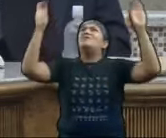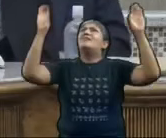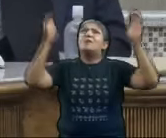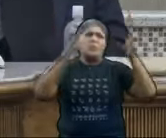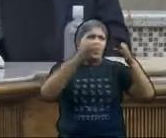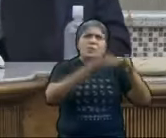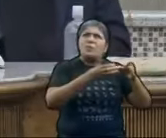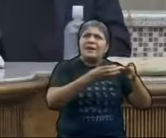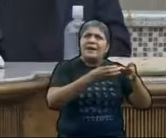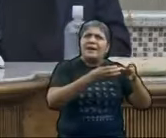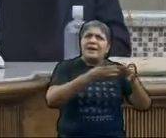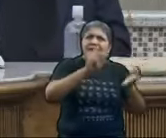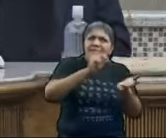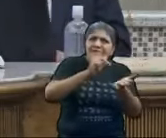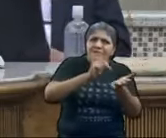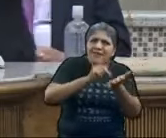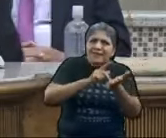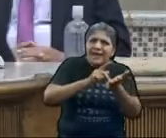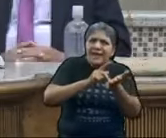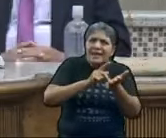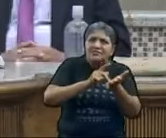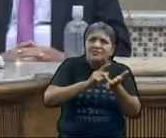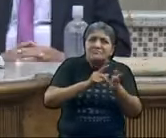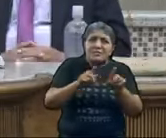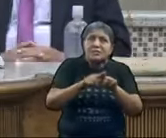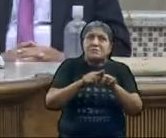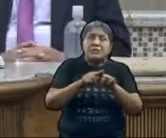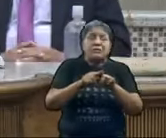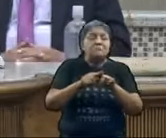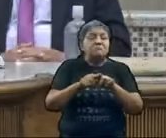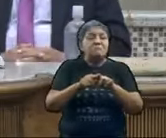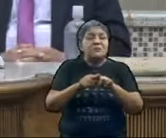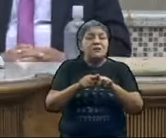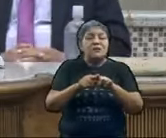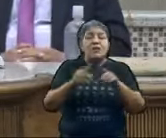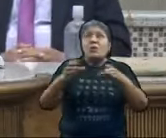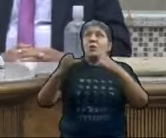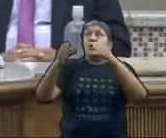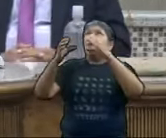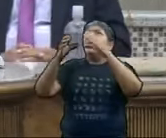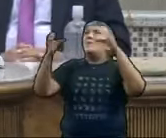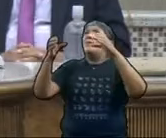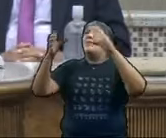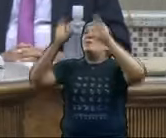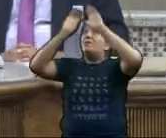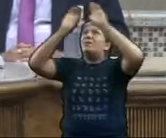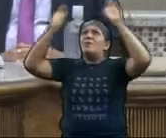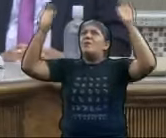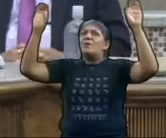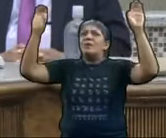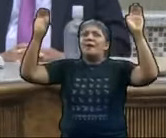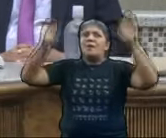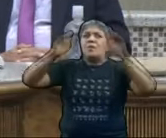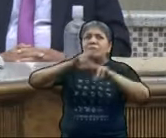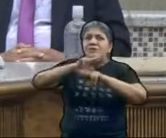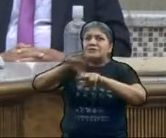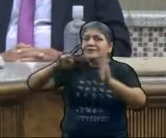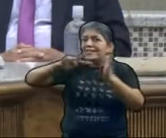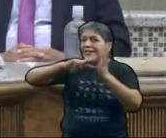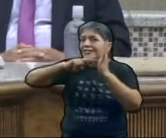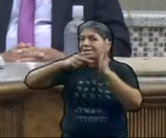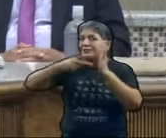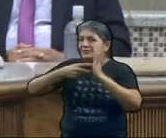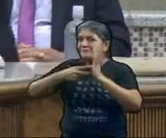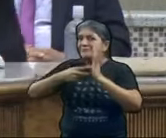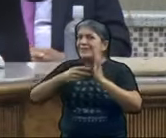literal, e ao mesmo tempo os céus é um estado. É um lugar literal, porque a